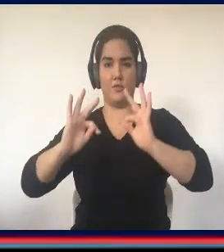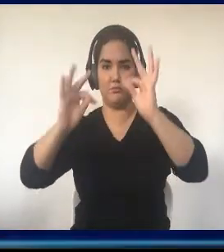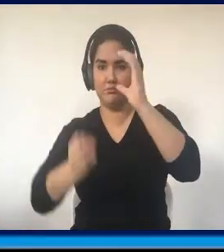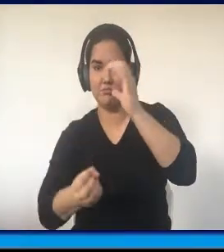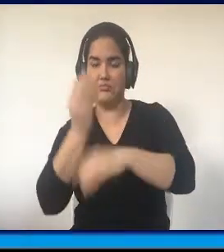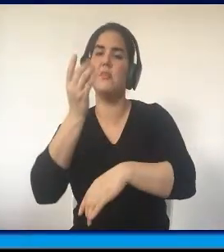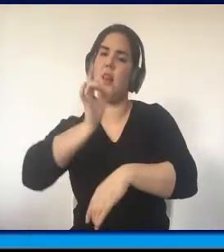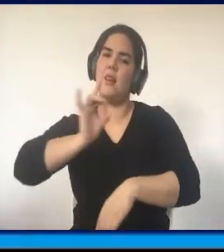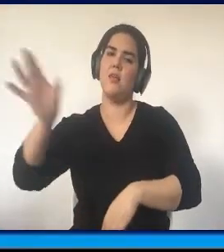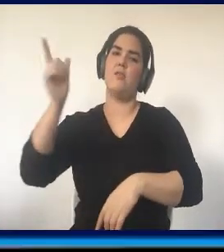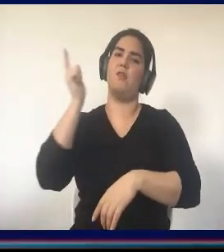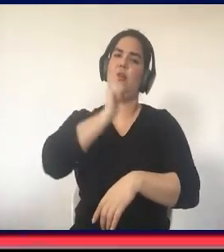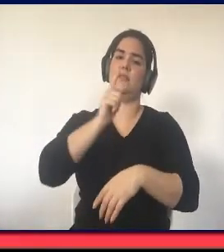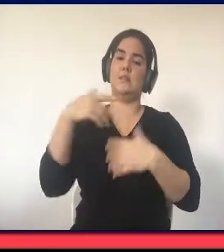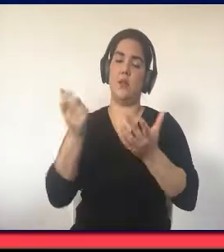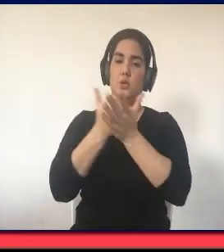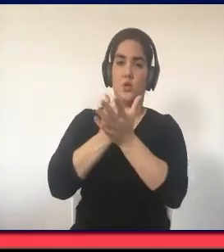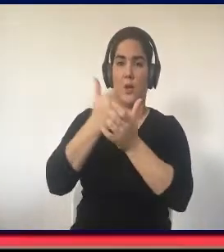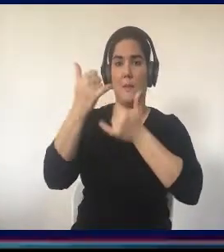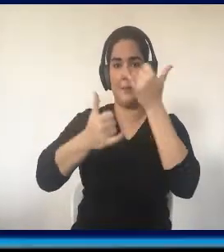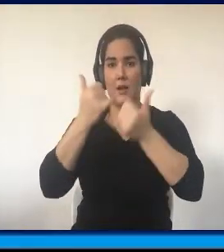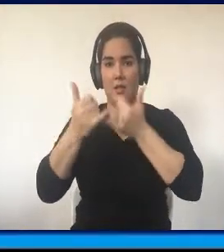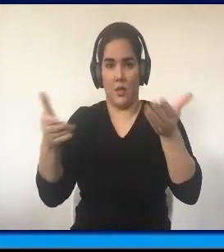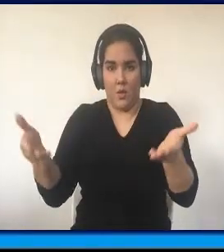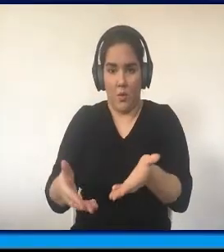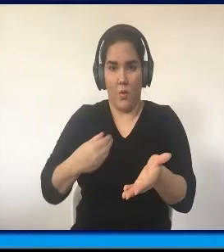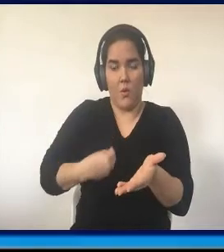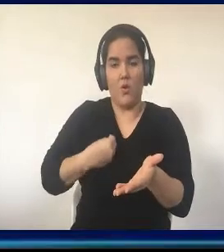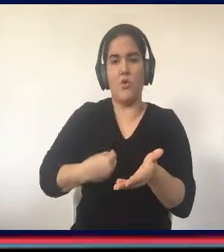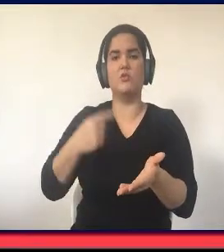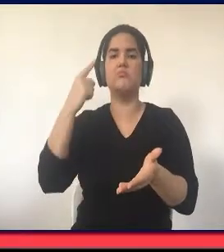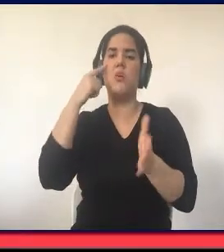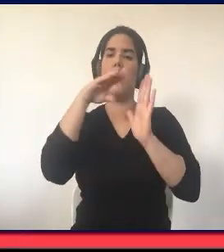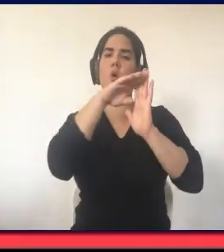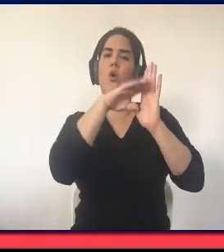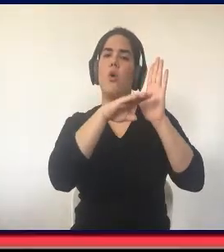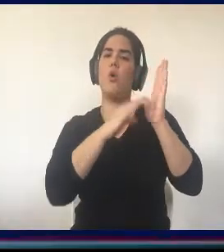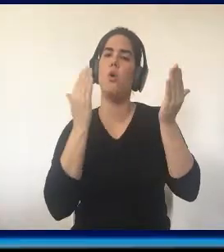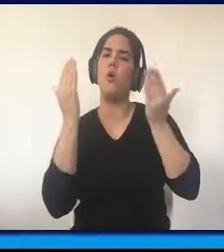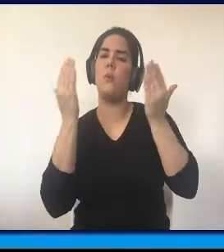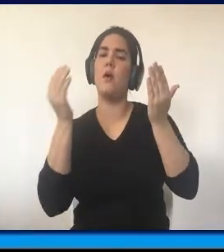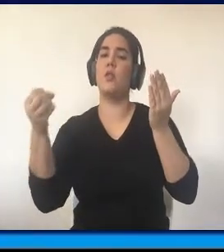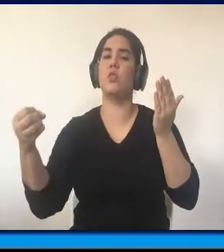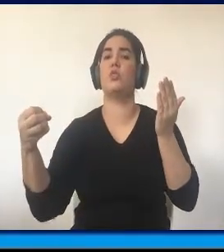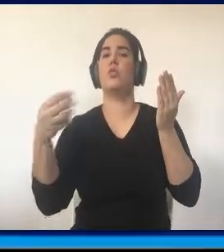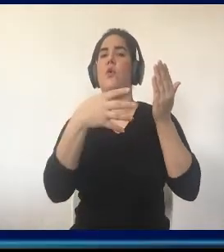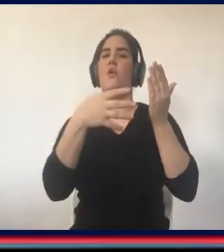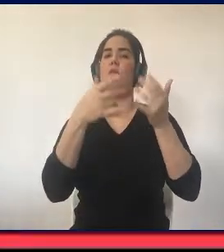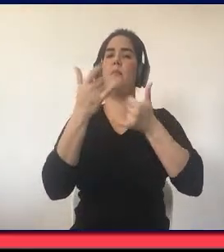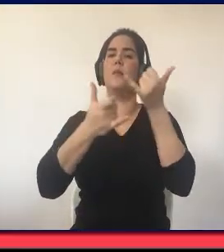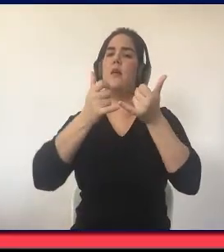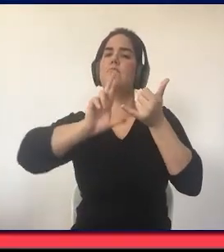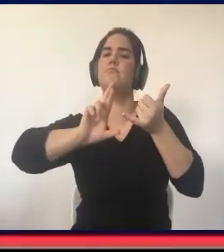brincadeiras contemporâneas, eu tentei trazer essa classificação para uma nova classificação de jogar e brincar. Tem lá com